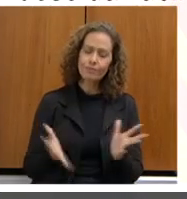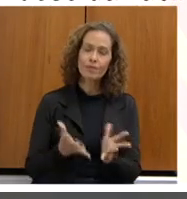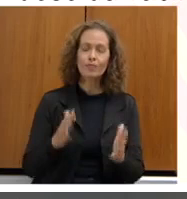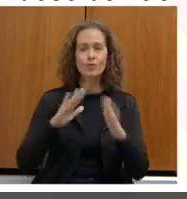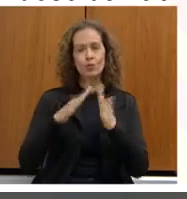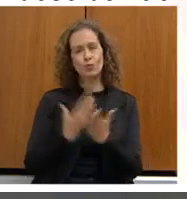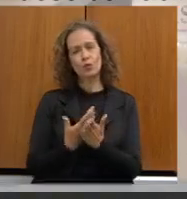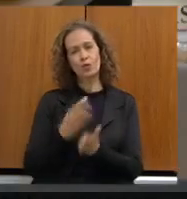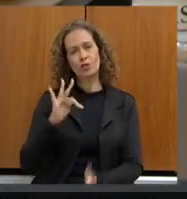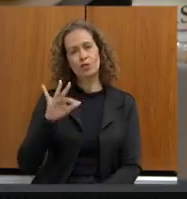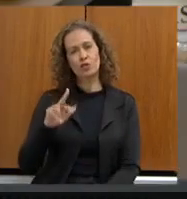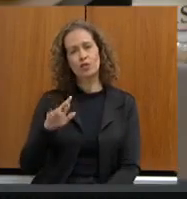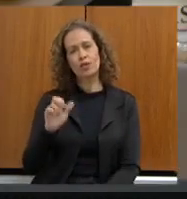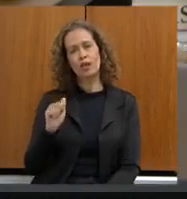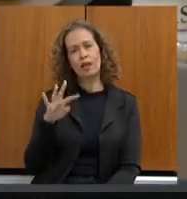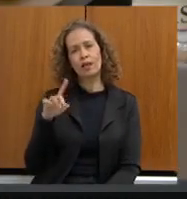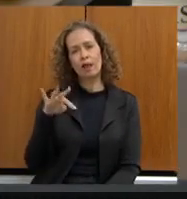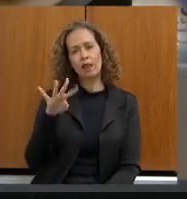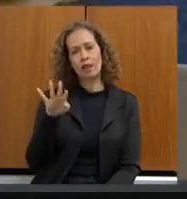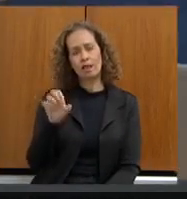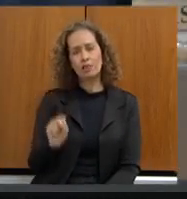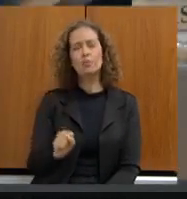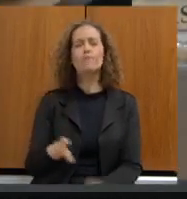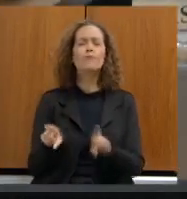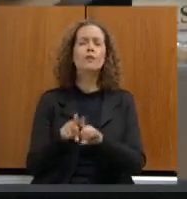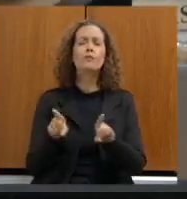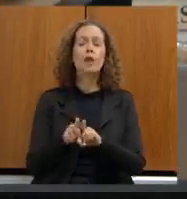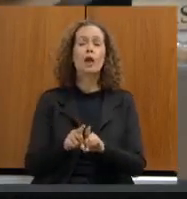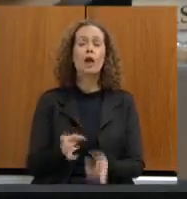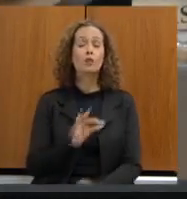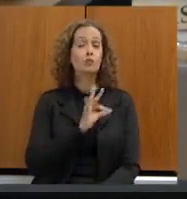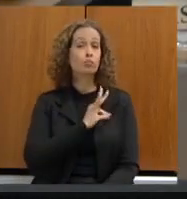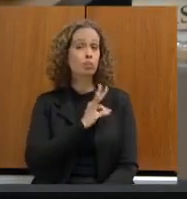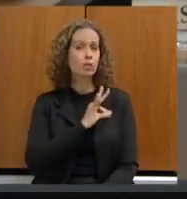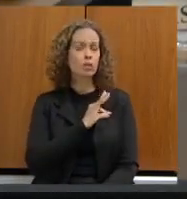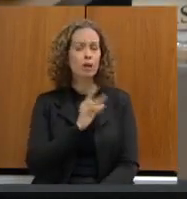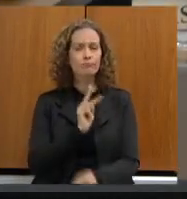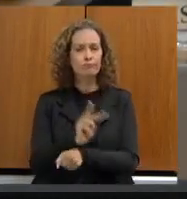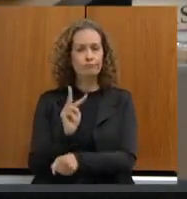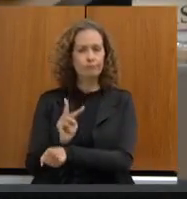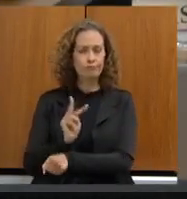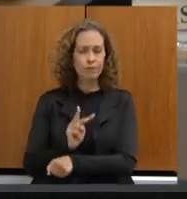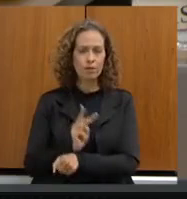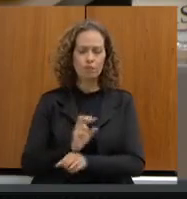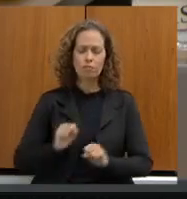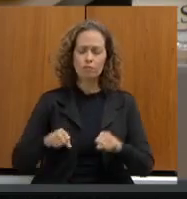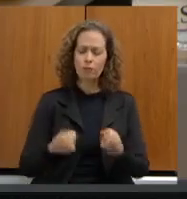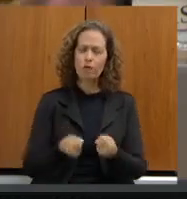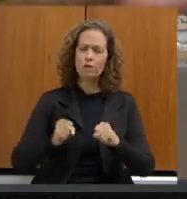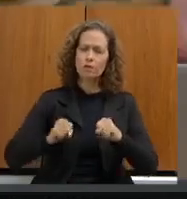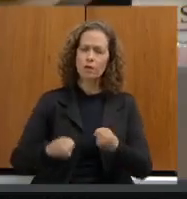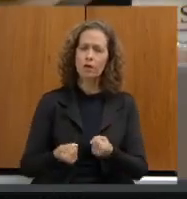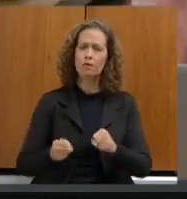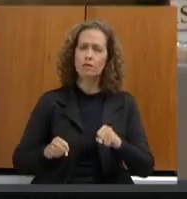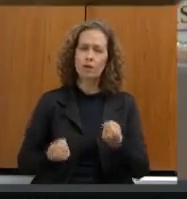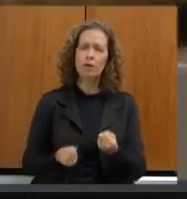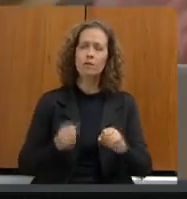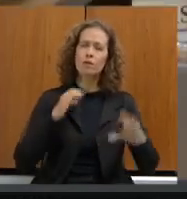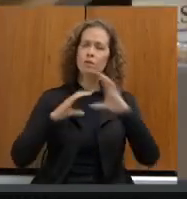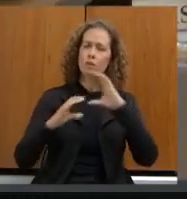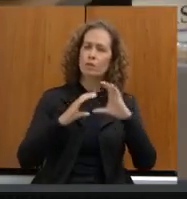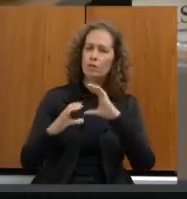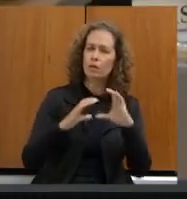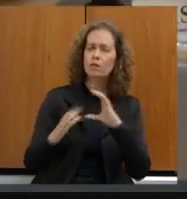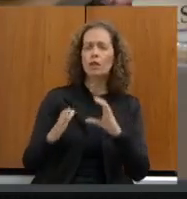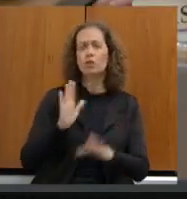Tiradentes é proteção o nosso policial nós depois de muitos esforços não é muita dedicação o apoio do Senhor se